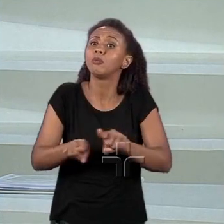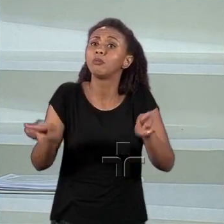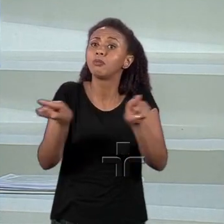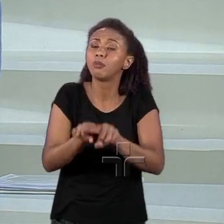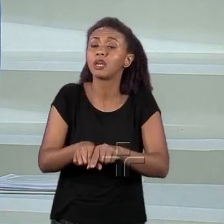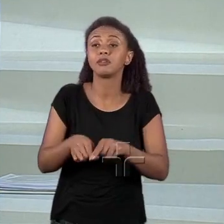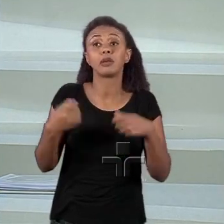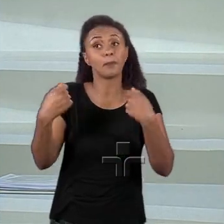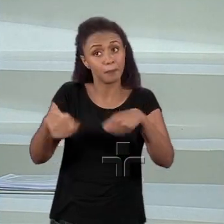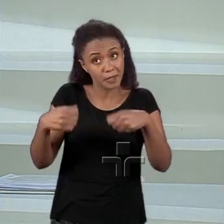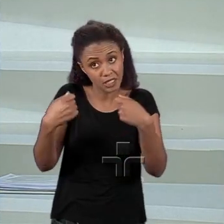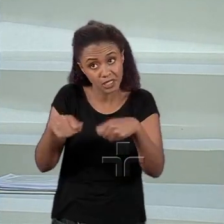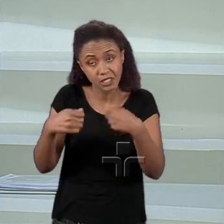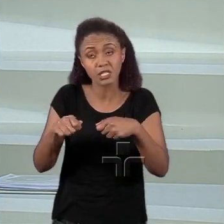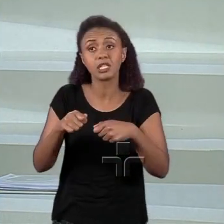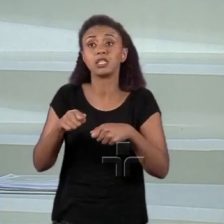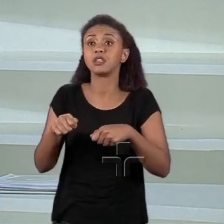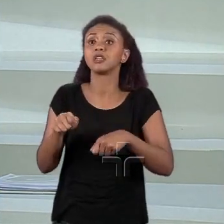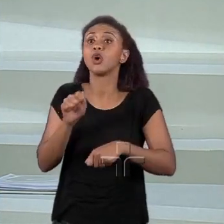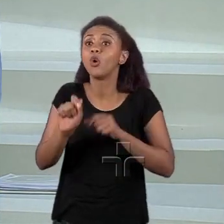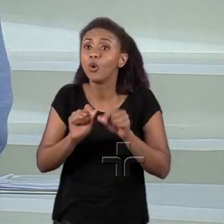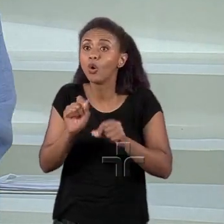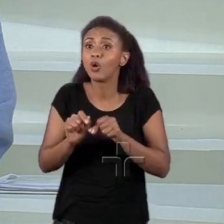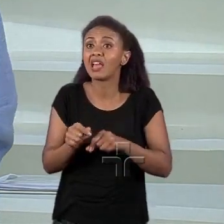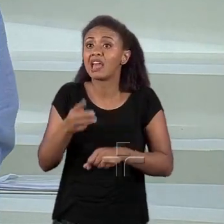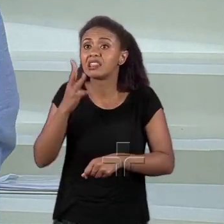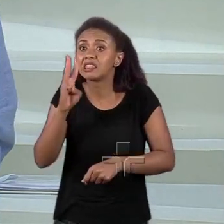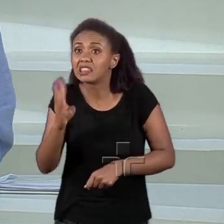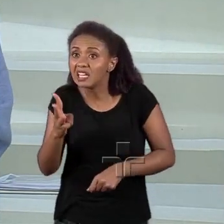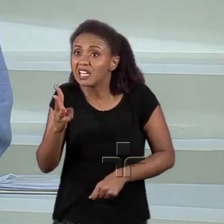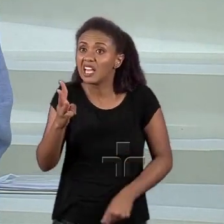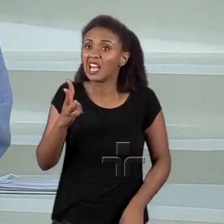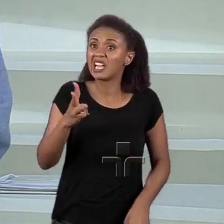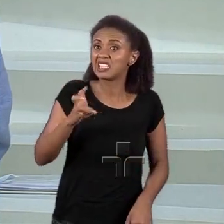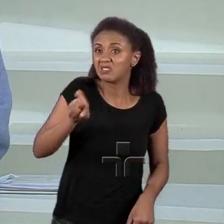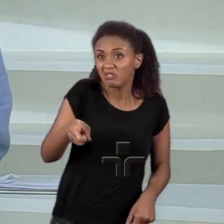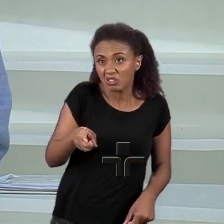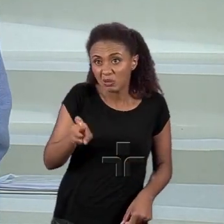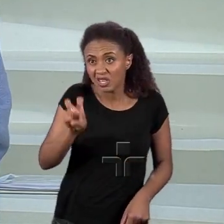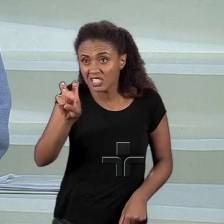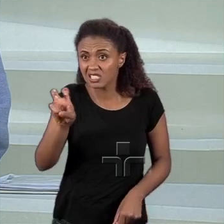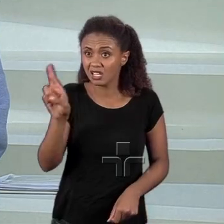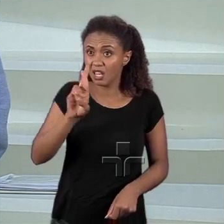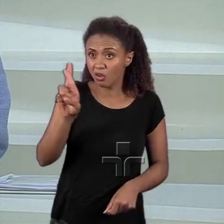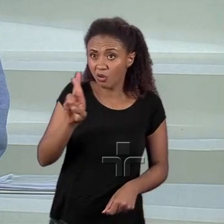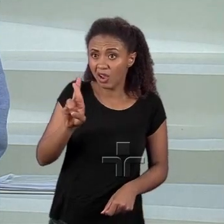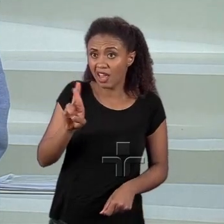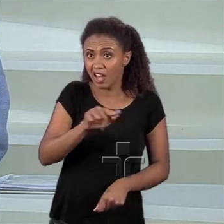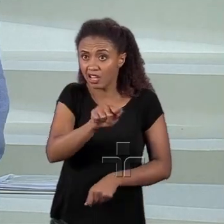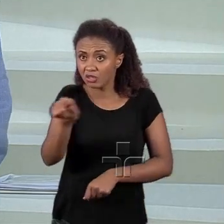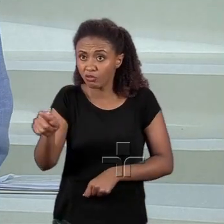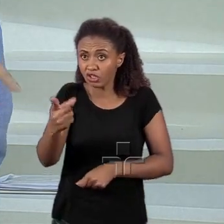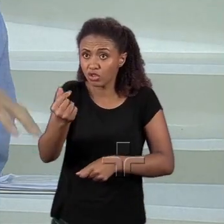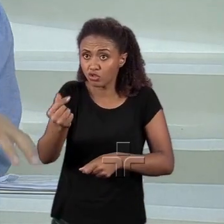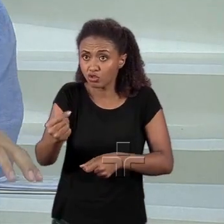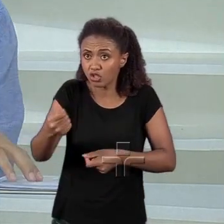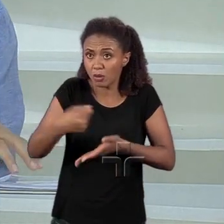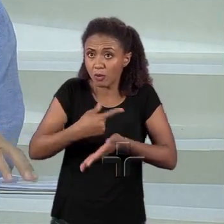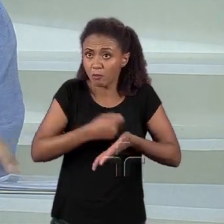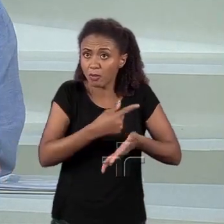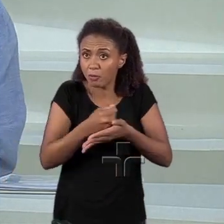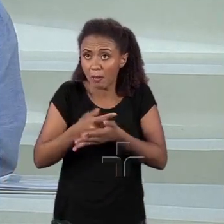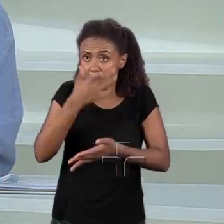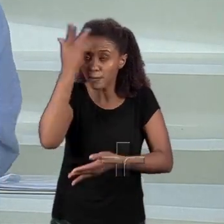bem esses R$ 3,5 por pessoa por dia que vocês nos dão para os trabalhadores da saúde trabalhar pelo SUS. Portanto, nós estamos fazendo